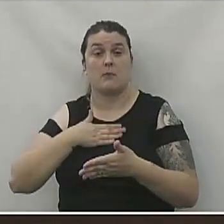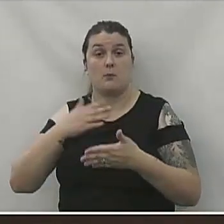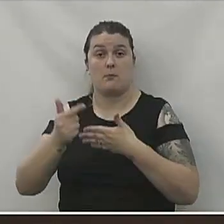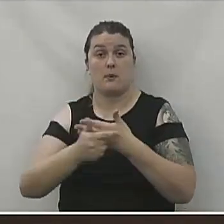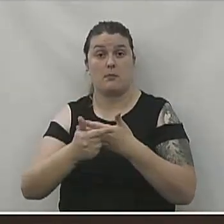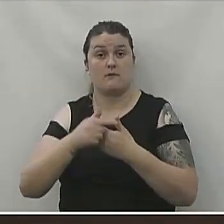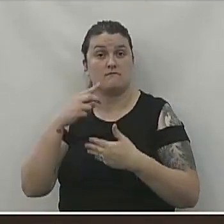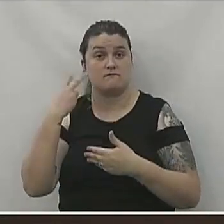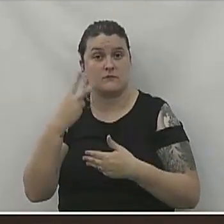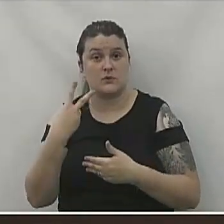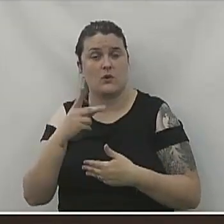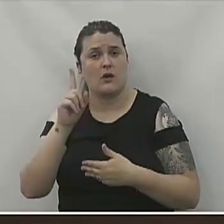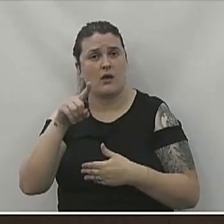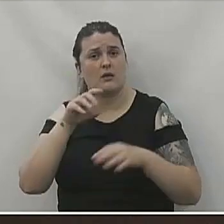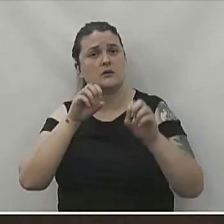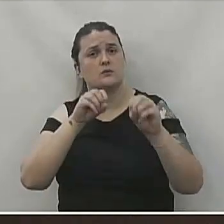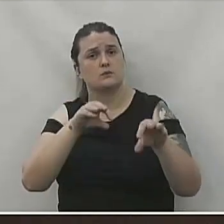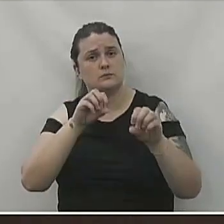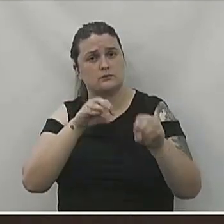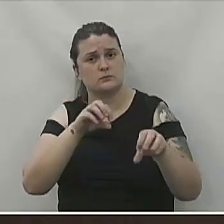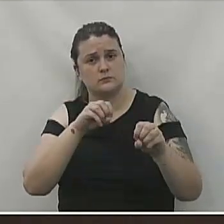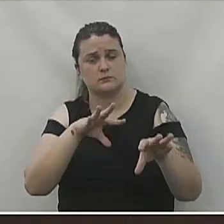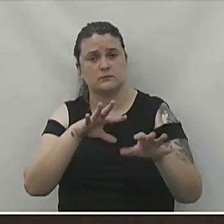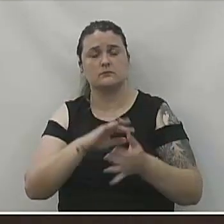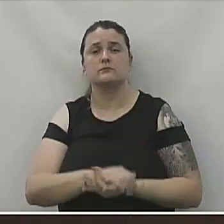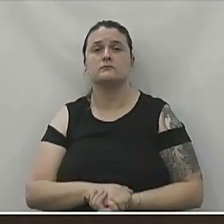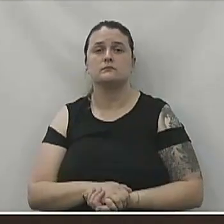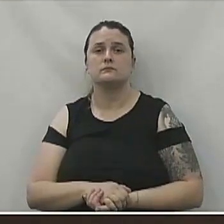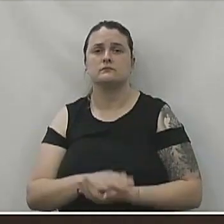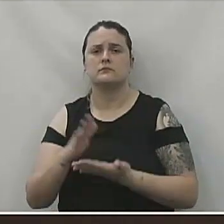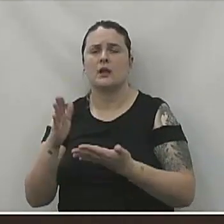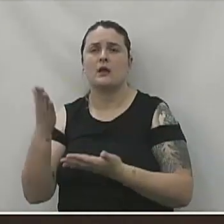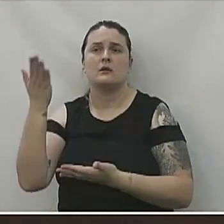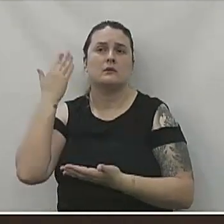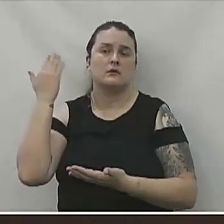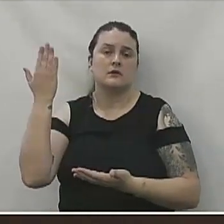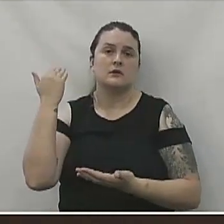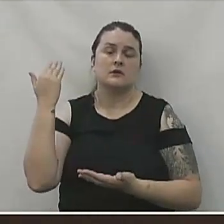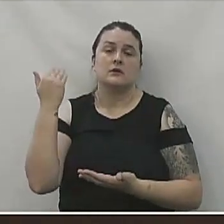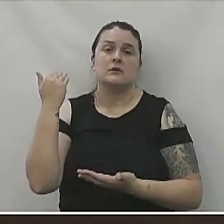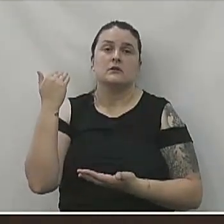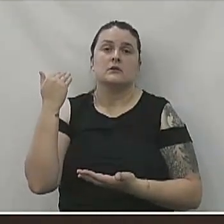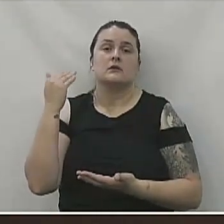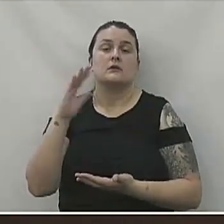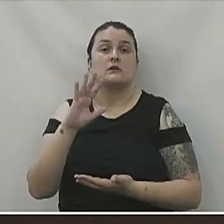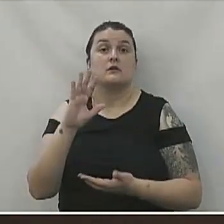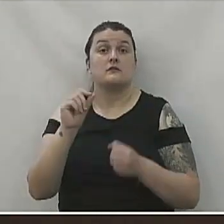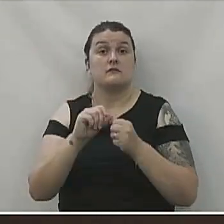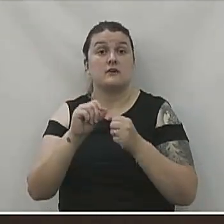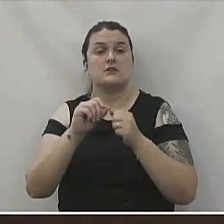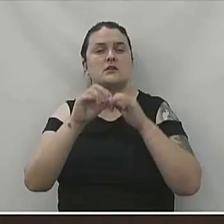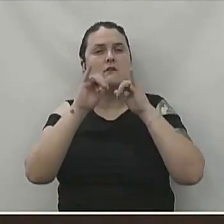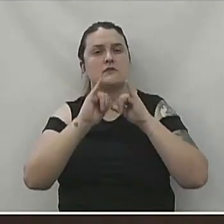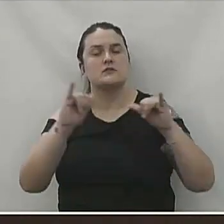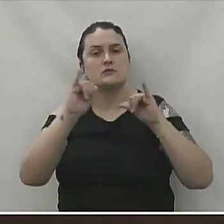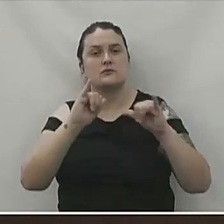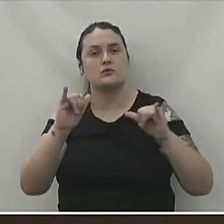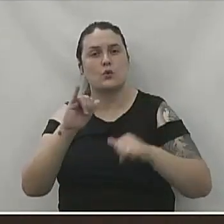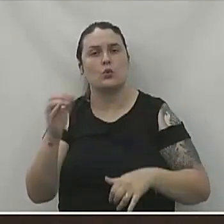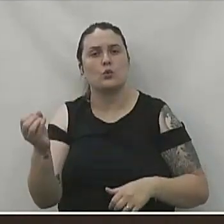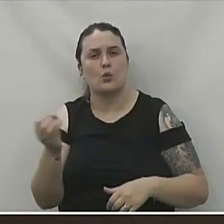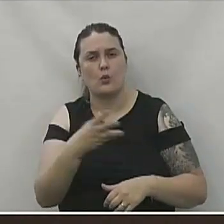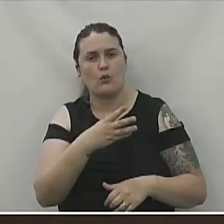vereador que a educação é alguns dias atrás o efeito o anúncio